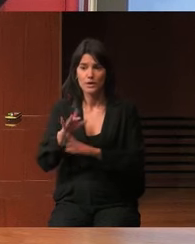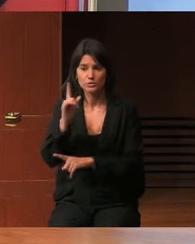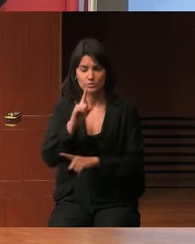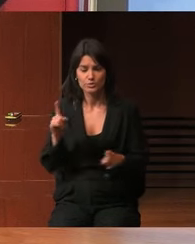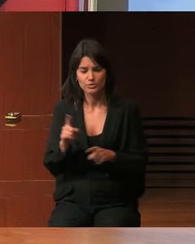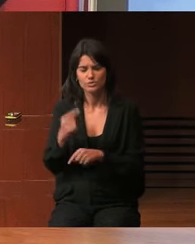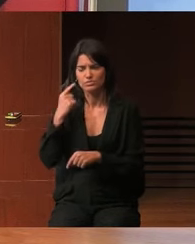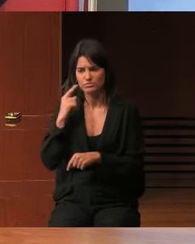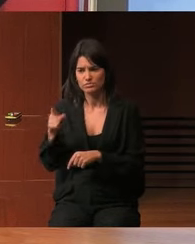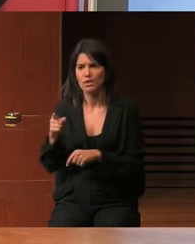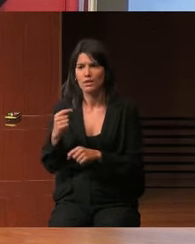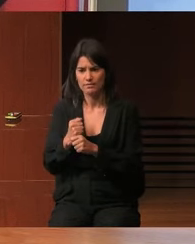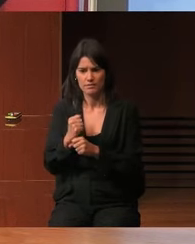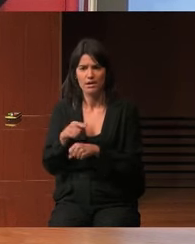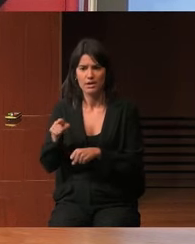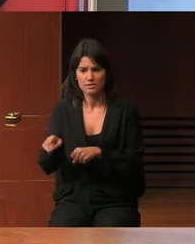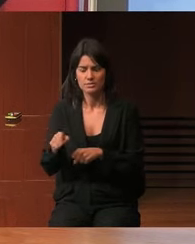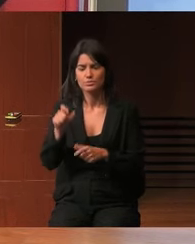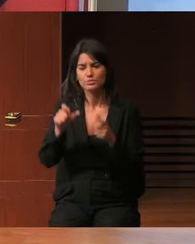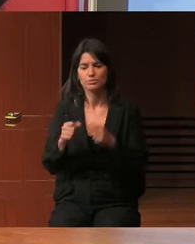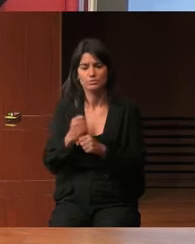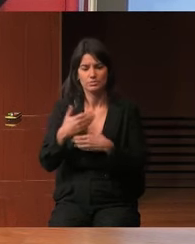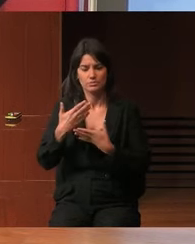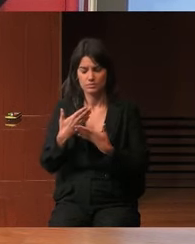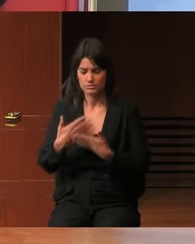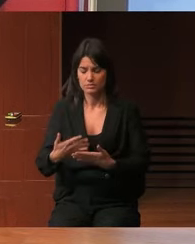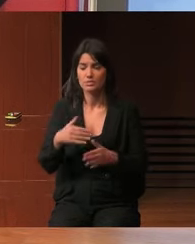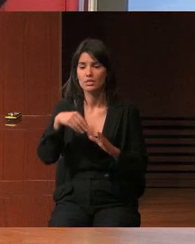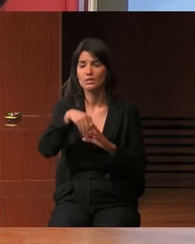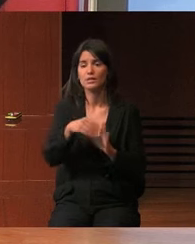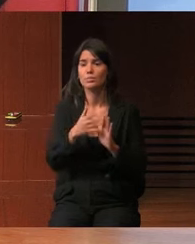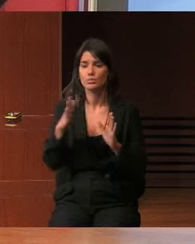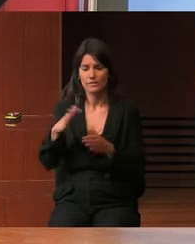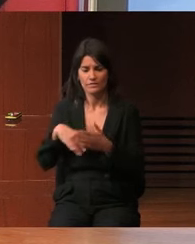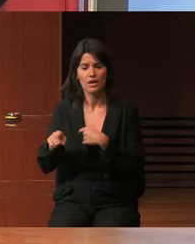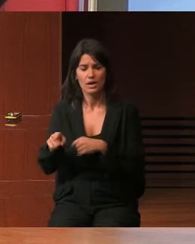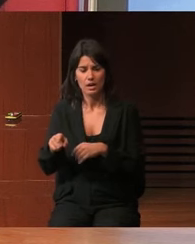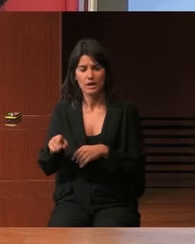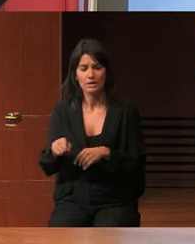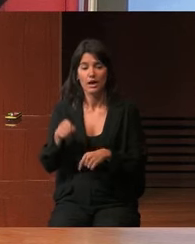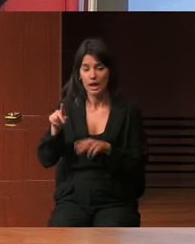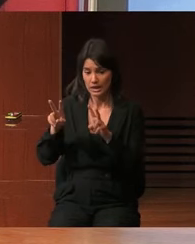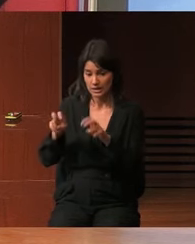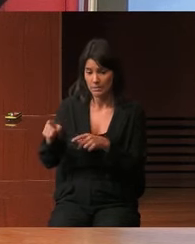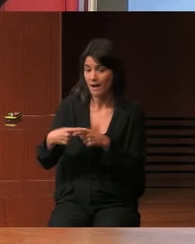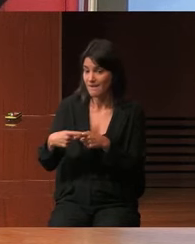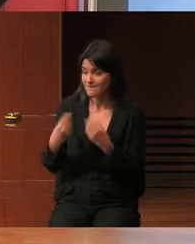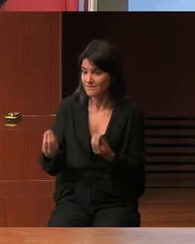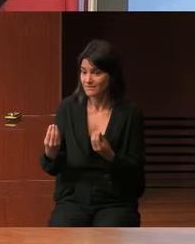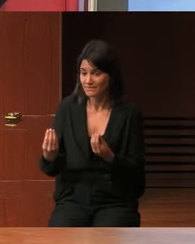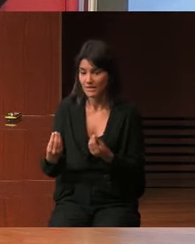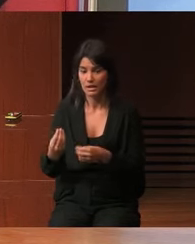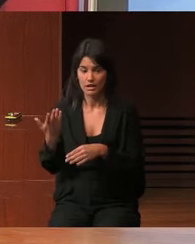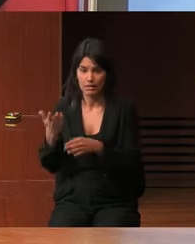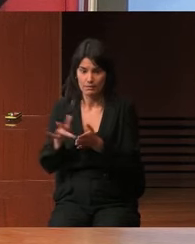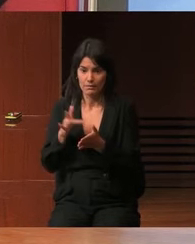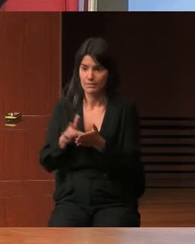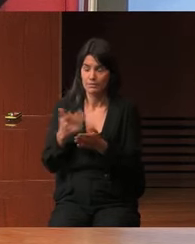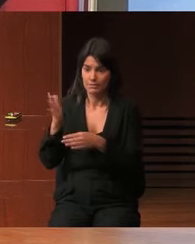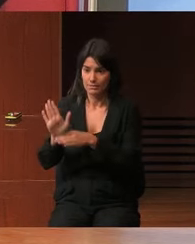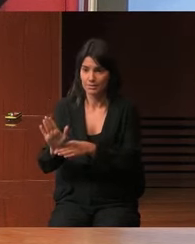fazem isto, os bibliotecários fazem isto, quer dizer, tu interessas-te muito por este tema, aqui está este livro, aqui estão mais